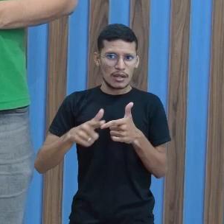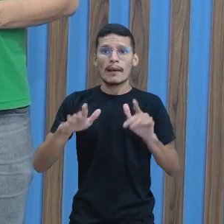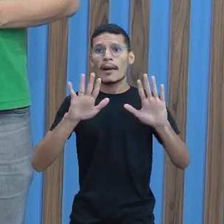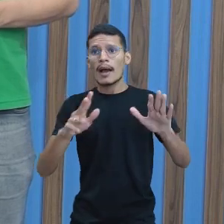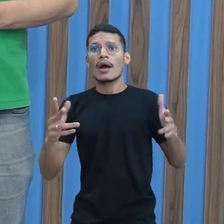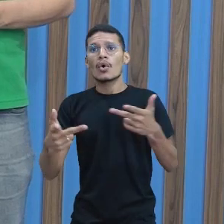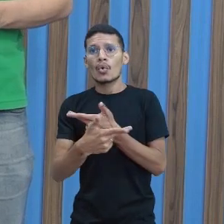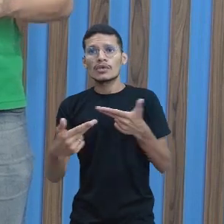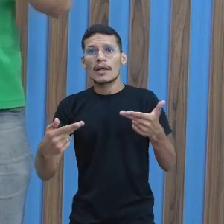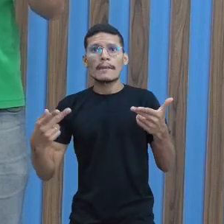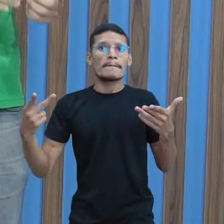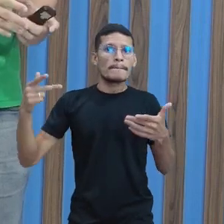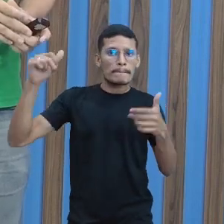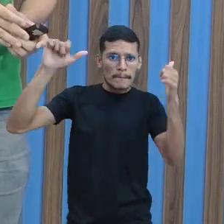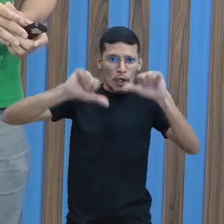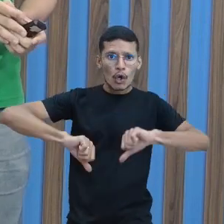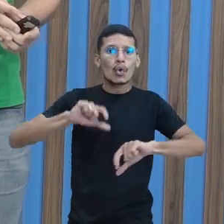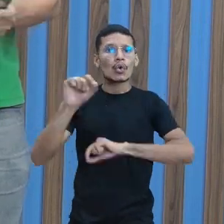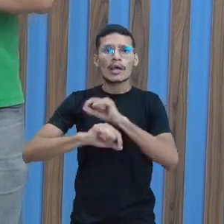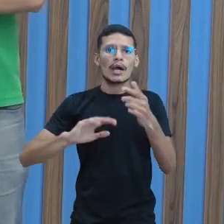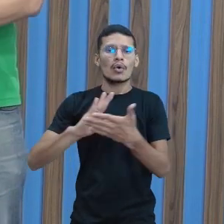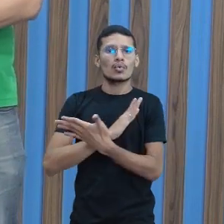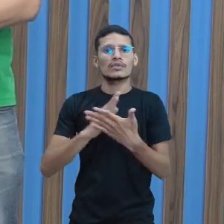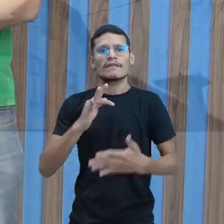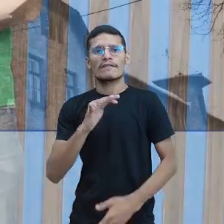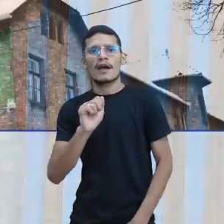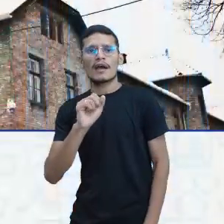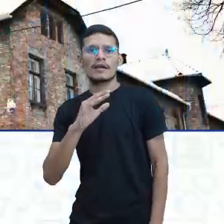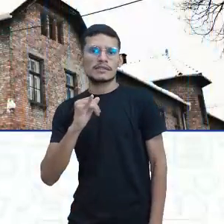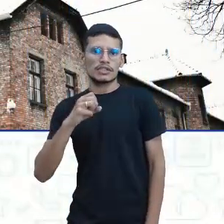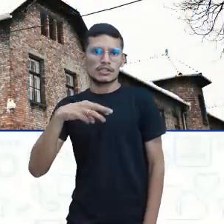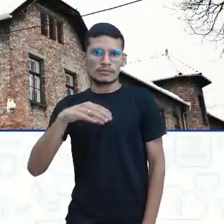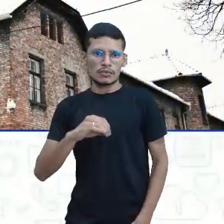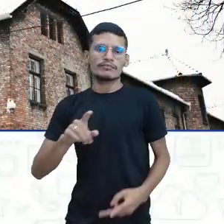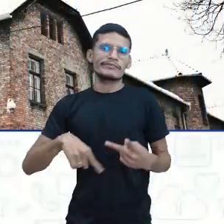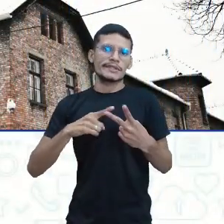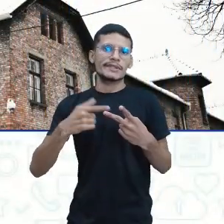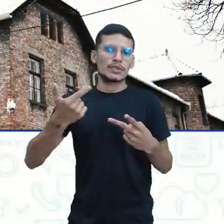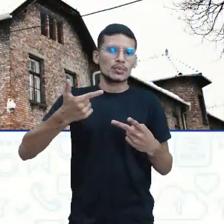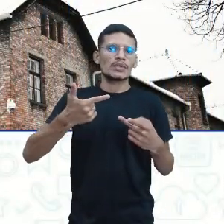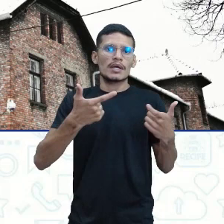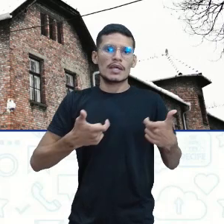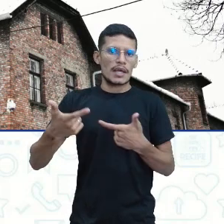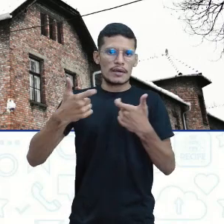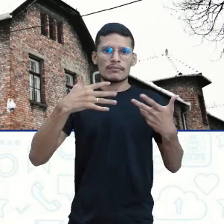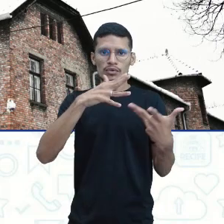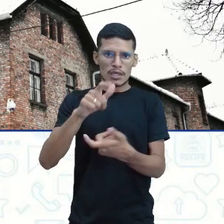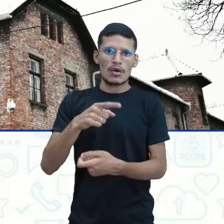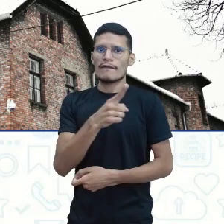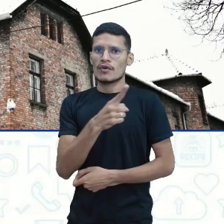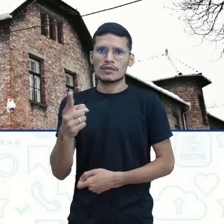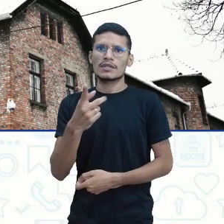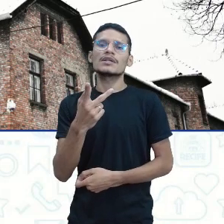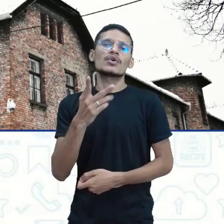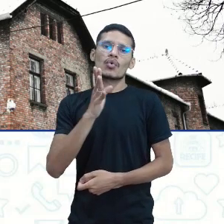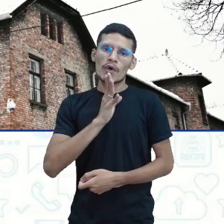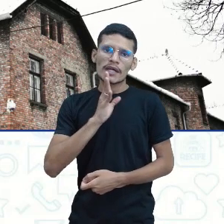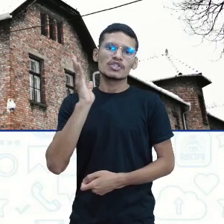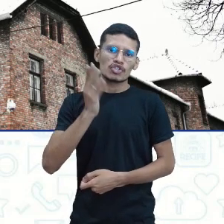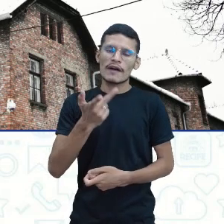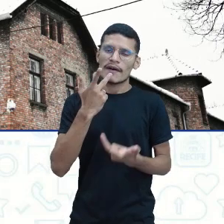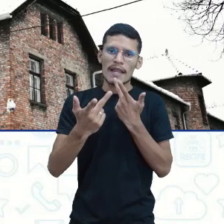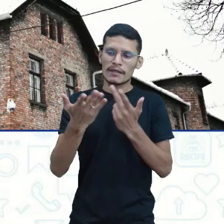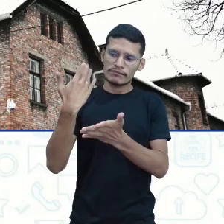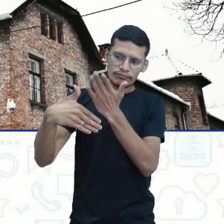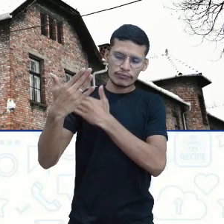né, com a ascensão dos regimes fascistas na Europa e a Segunda Guerra Mundial. Vocês já conhecem, a gente já falou aqui em outros momentos, né, que